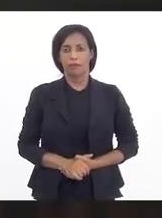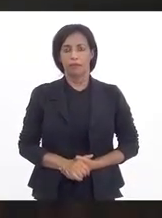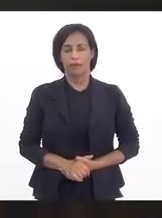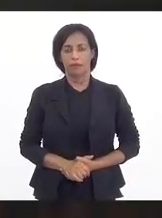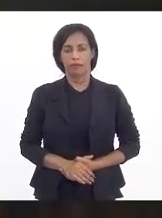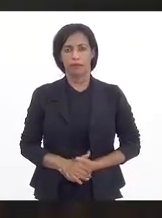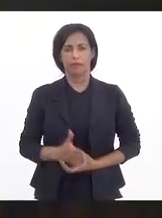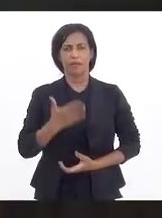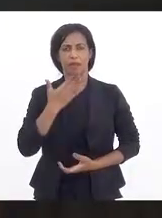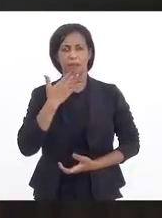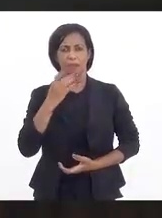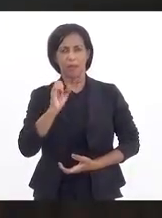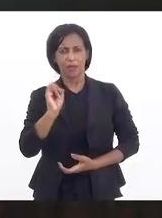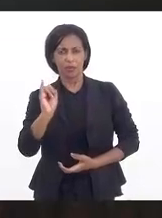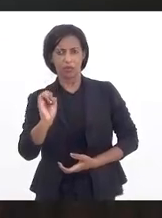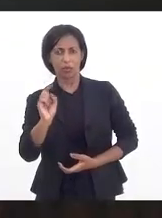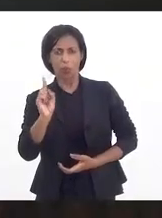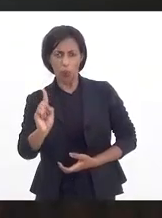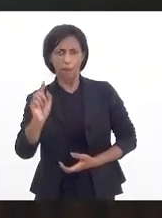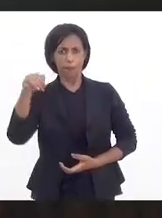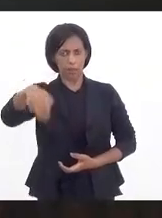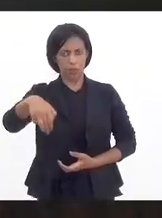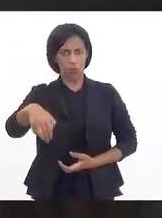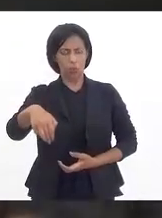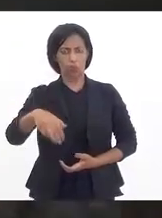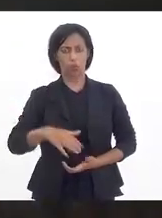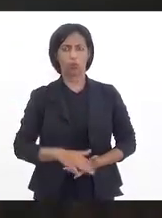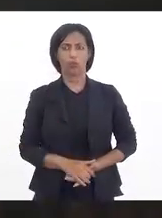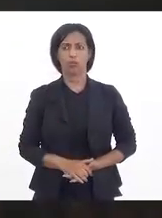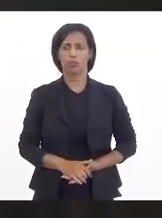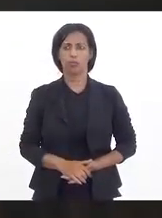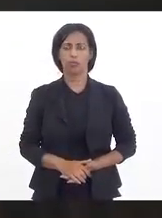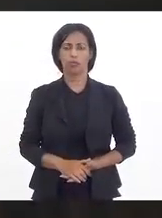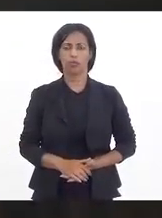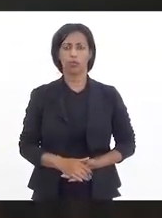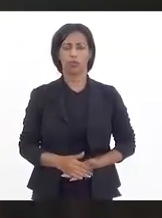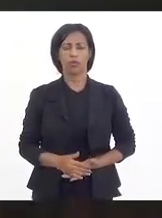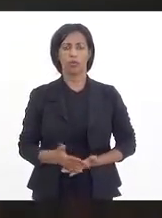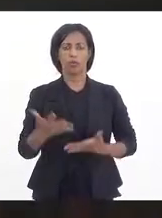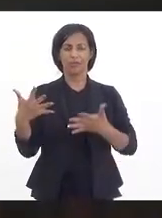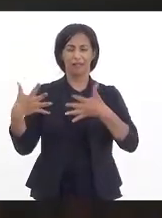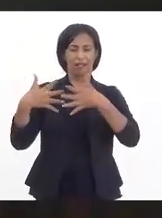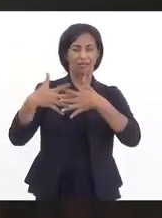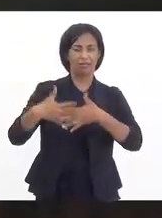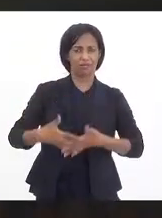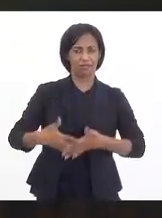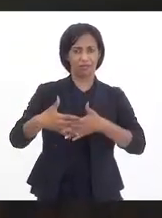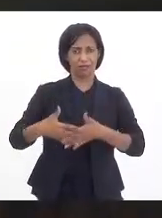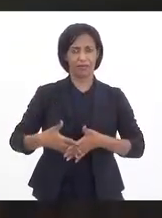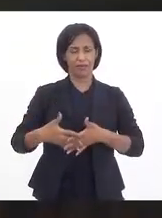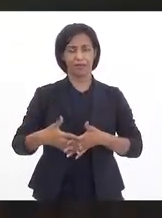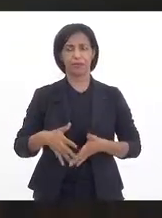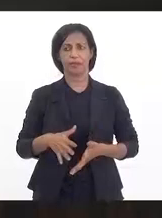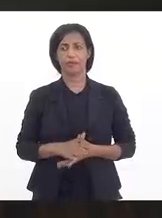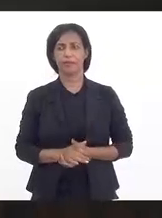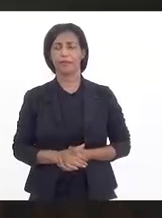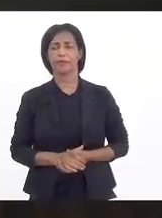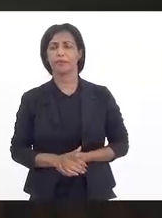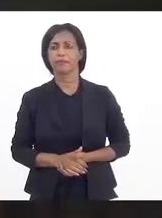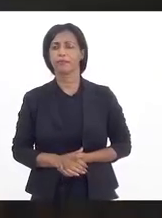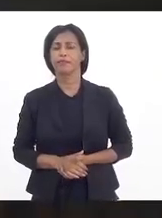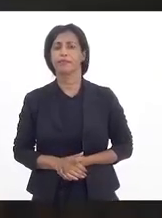só peço que a gente está colhendo os pareceres aqui Deputado que o proxy não interfere aqui no não acolhimento dos